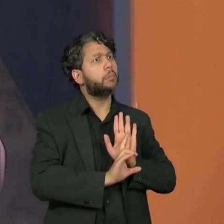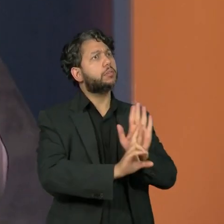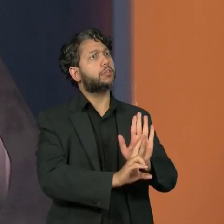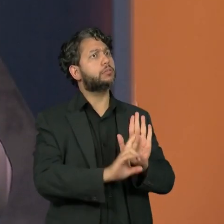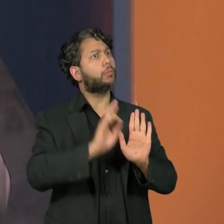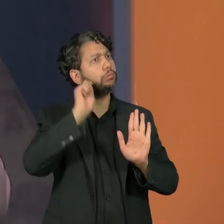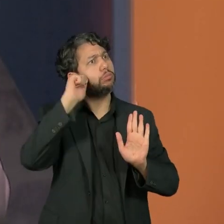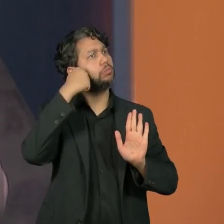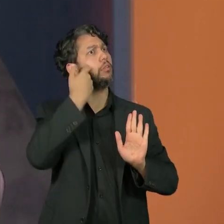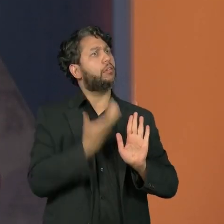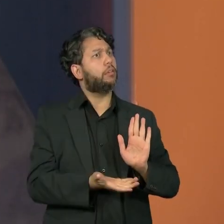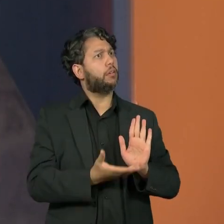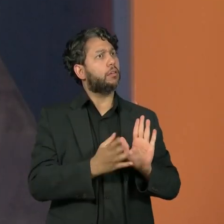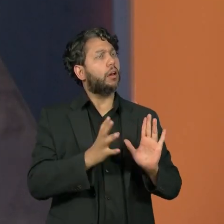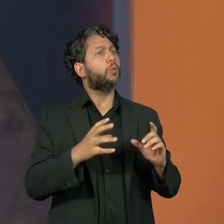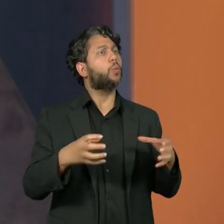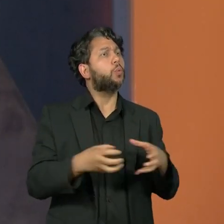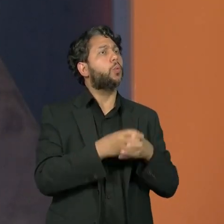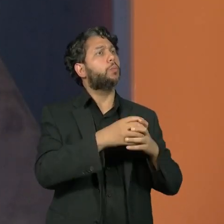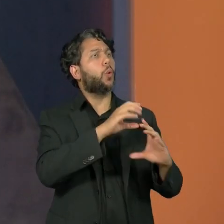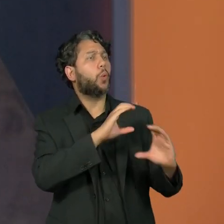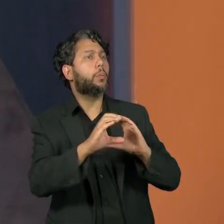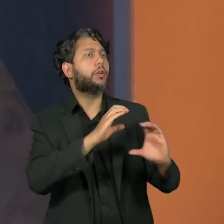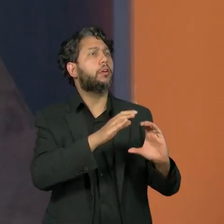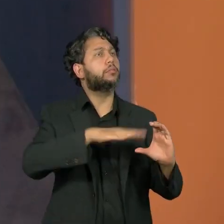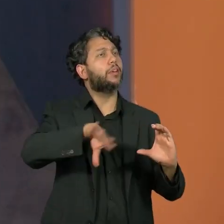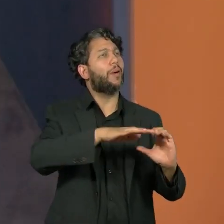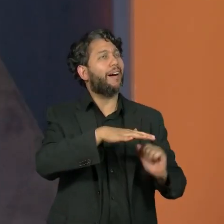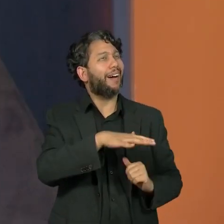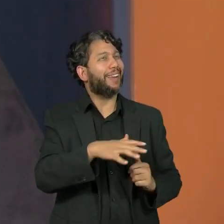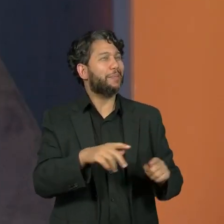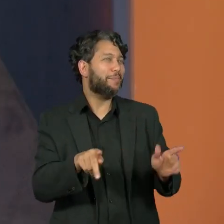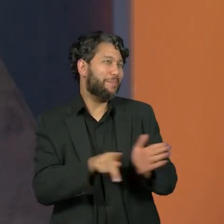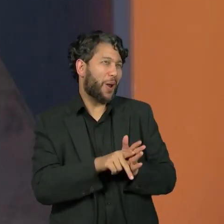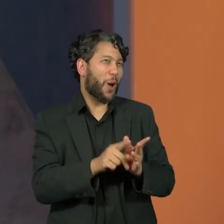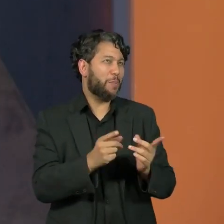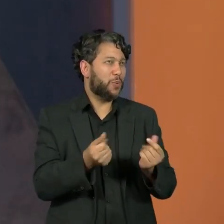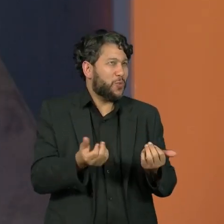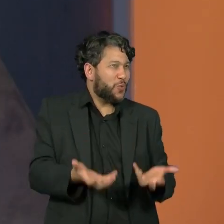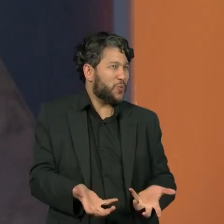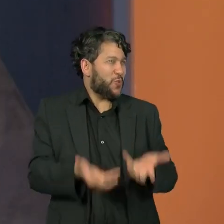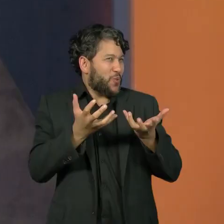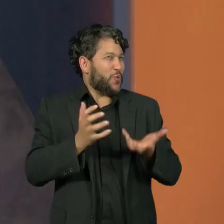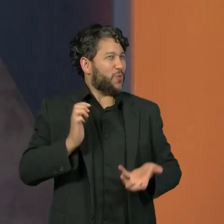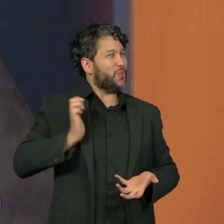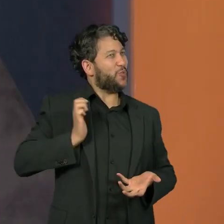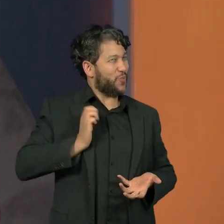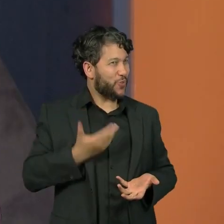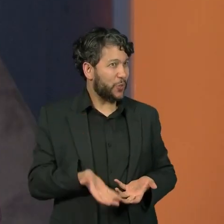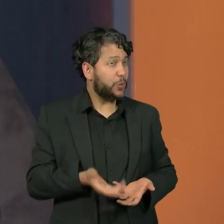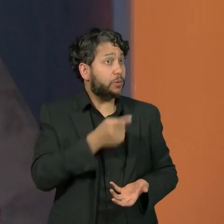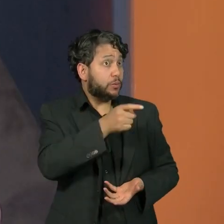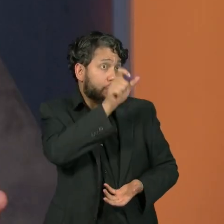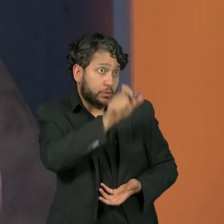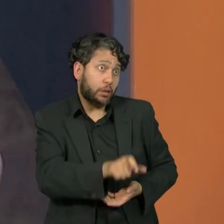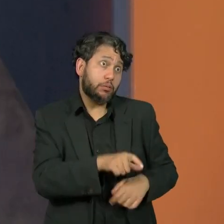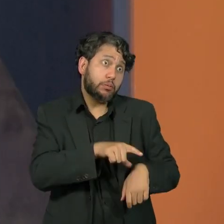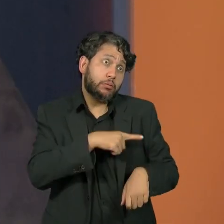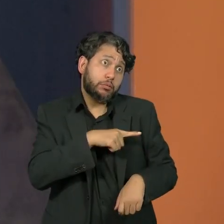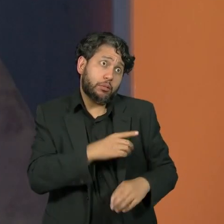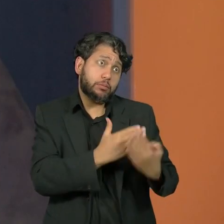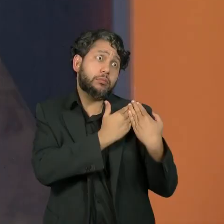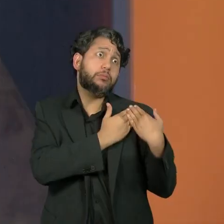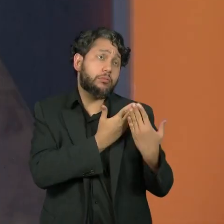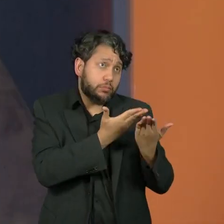representação na comunicação desse mercado de luxo, em alguma medida, te impõe um papel adicional, né? Porque